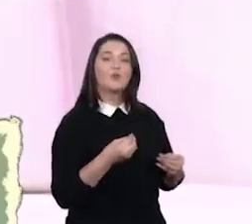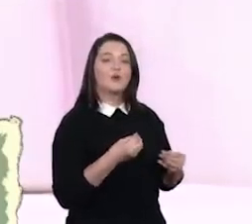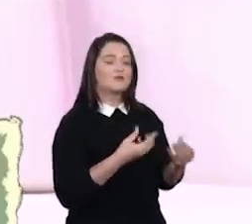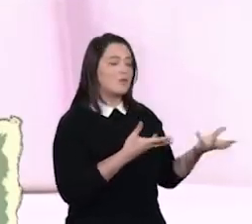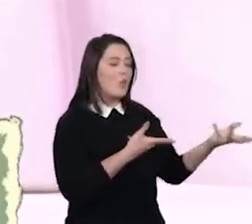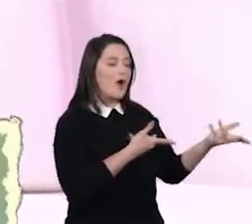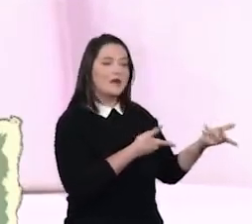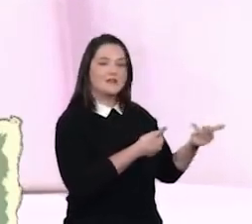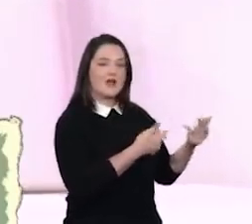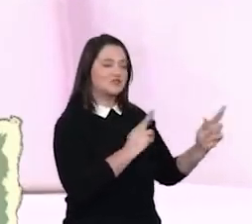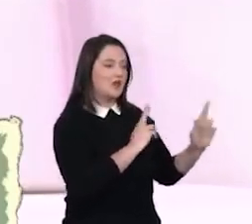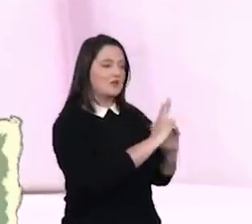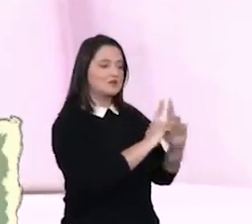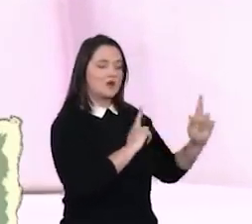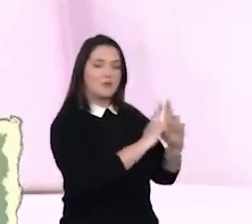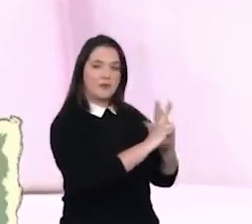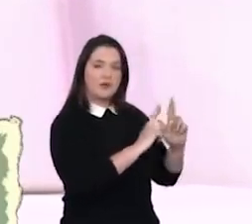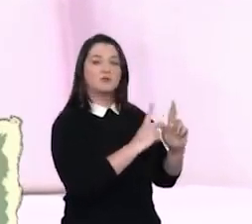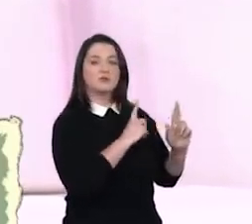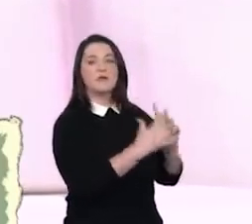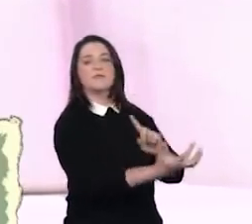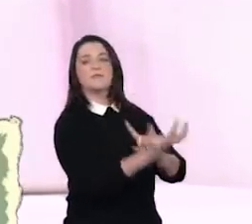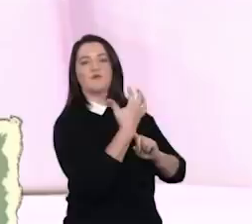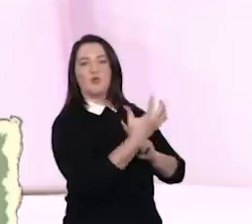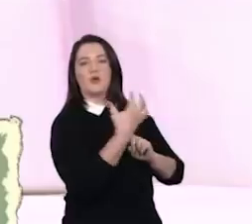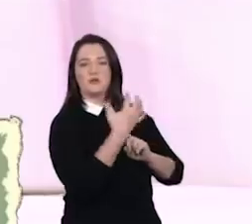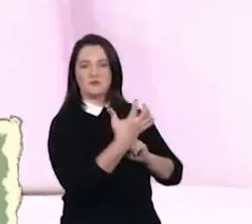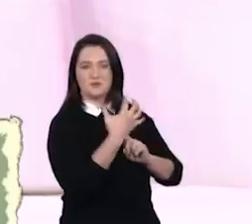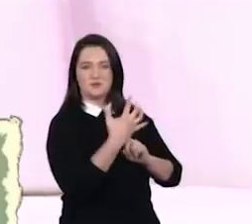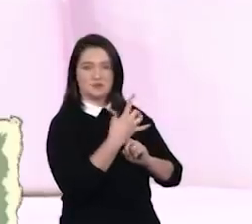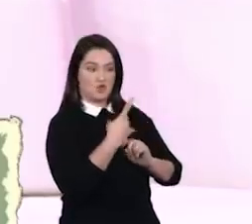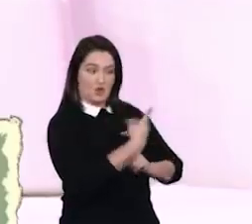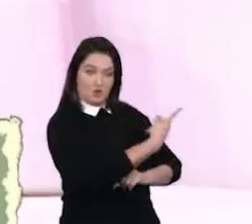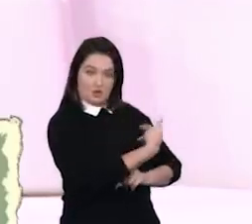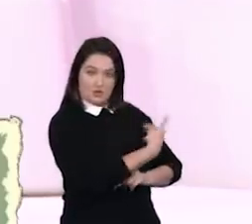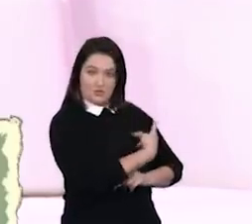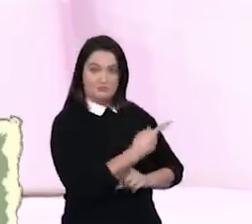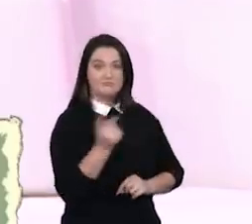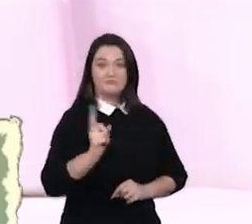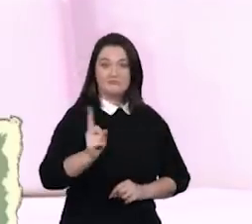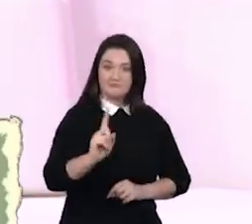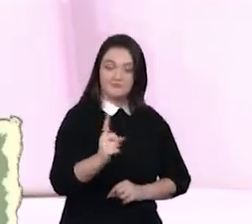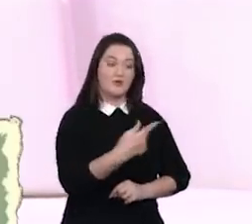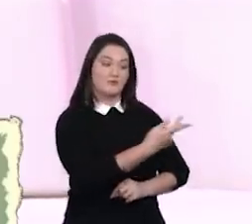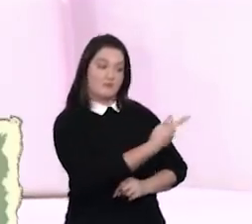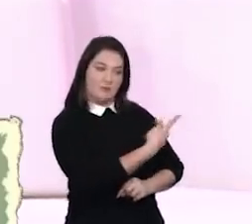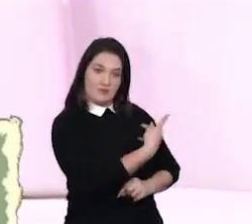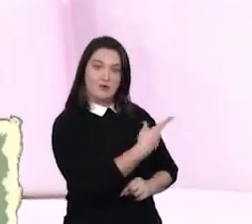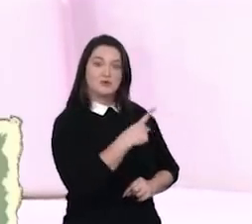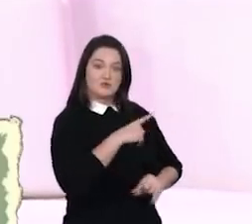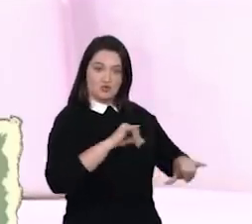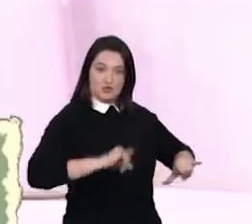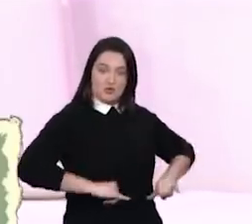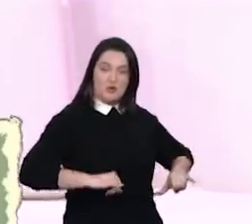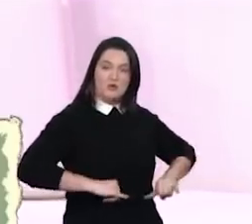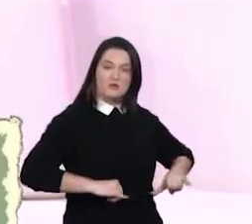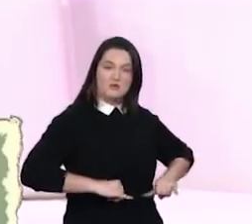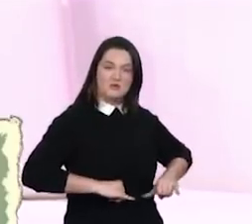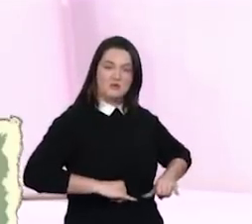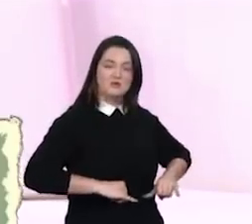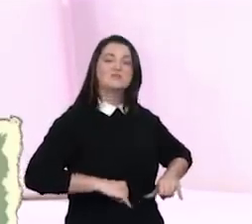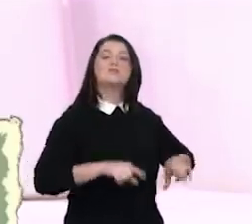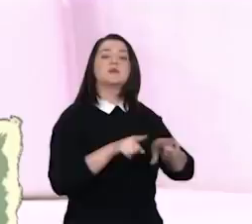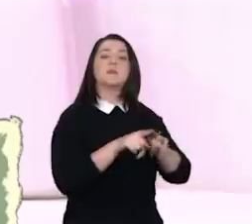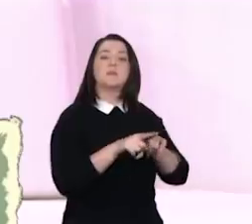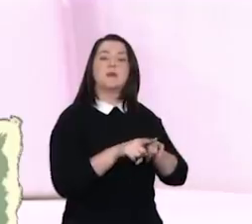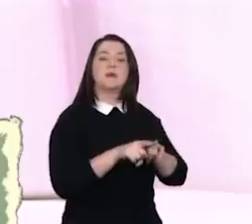conjugal, exercem influências não apenas entre vocês. Sim, não é somente o casal que sofre com as